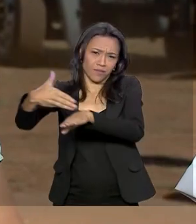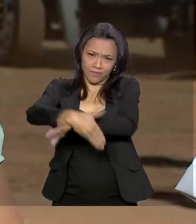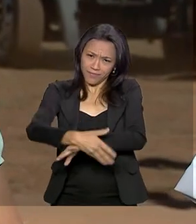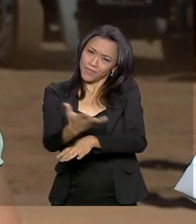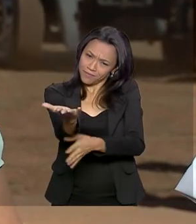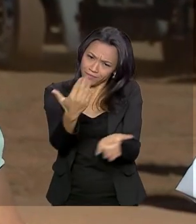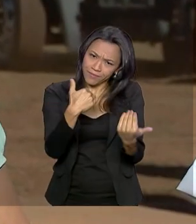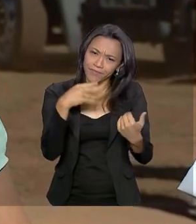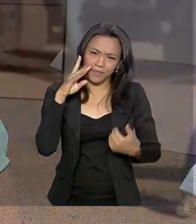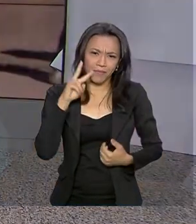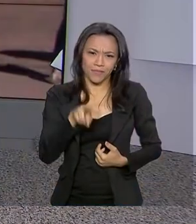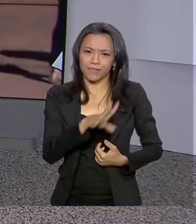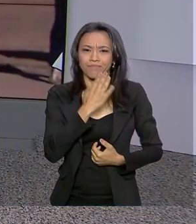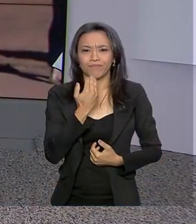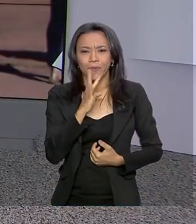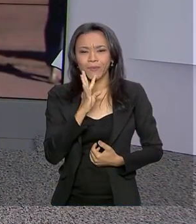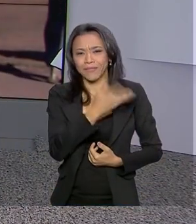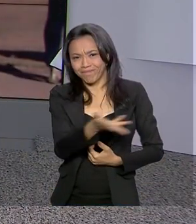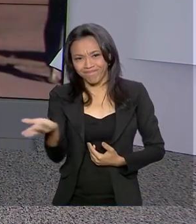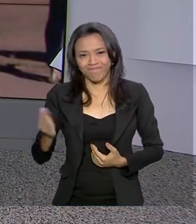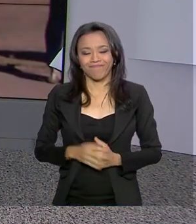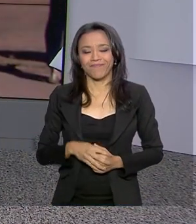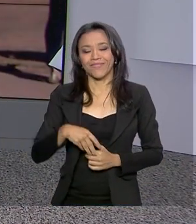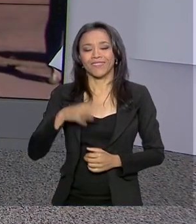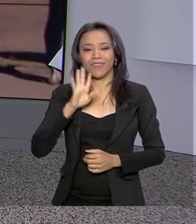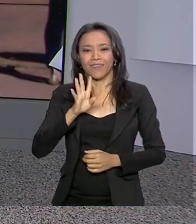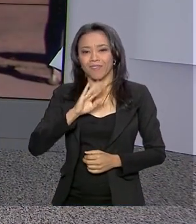convite pra todo mundo renata legal mas sim é obrigada pela sua participação